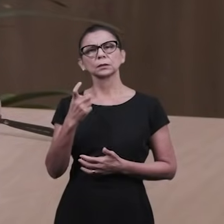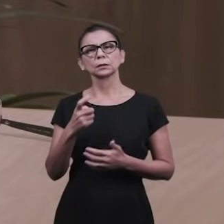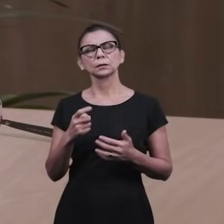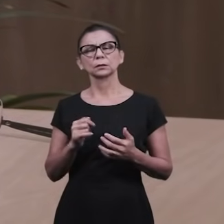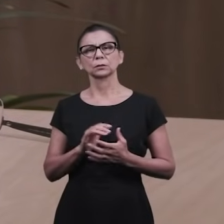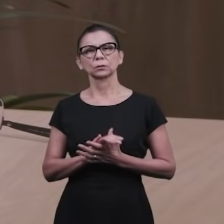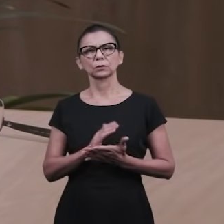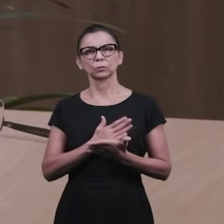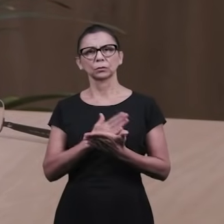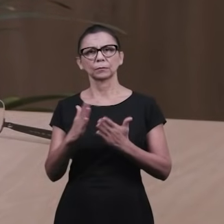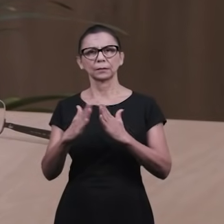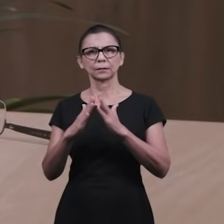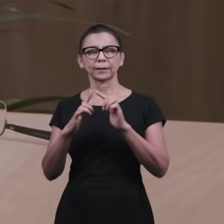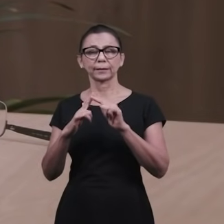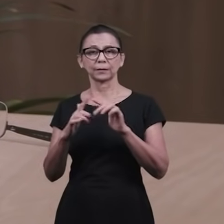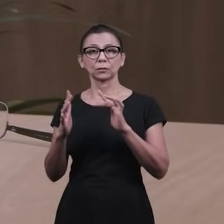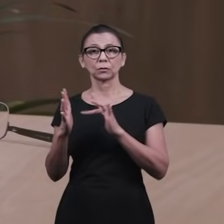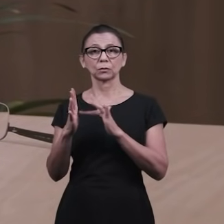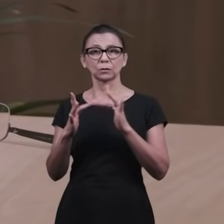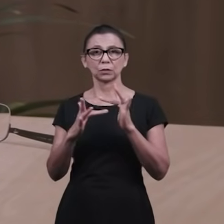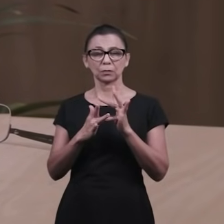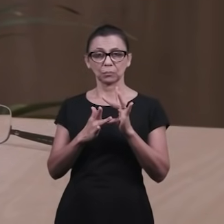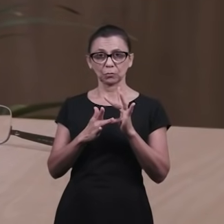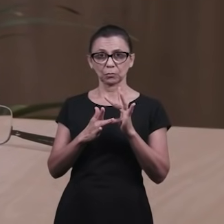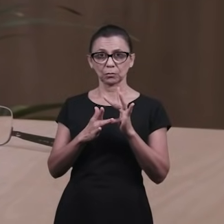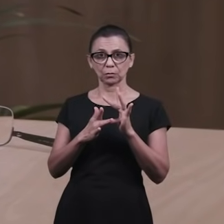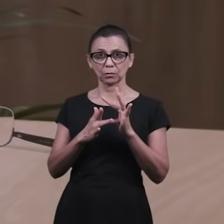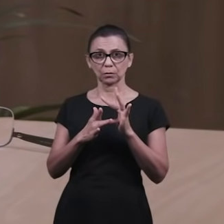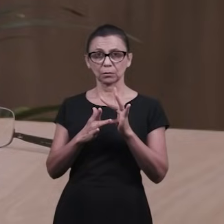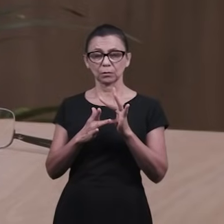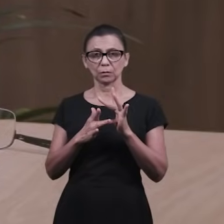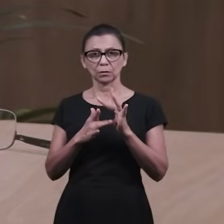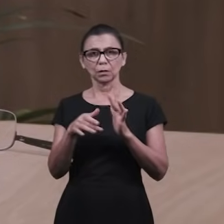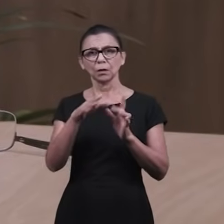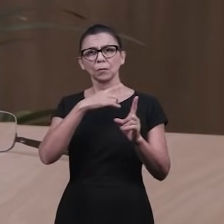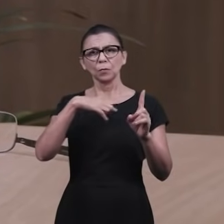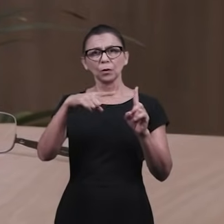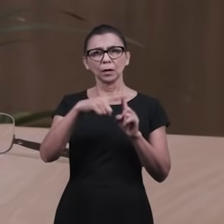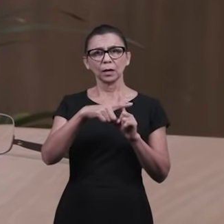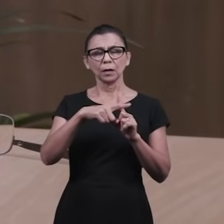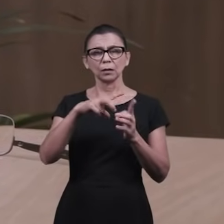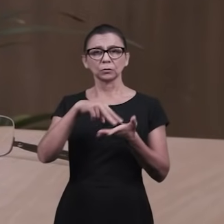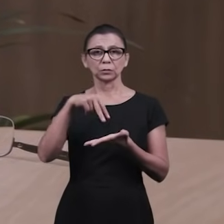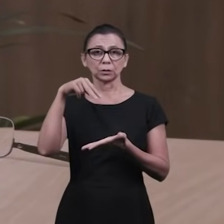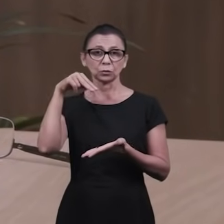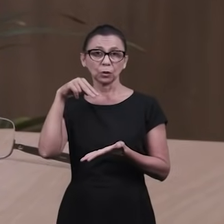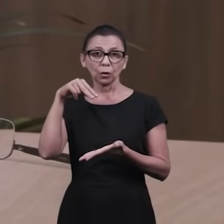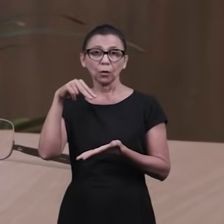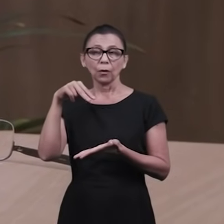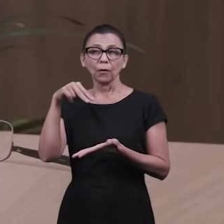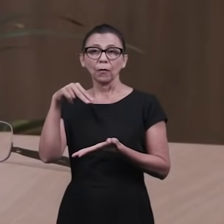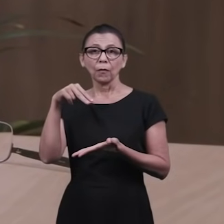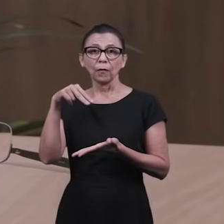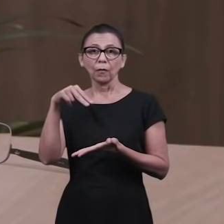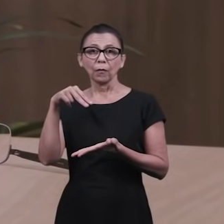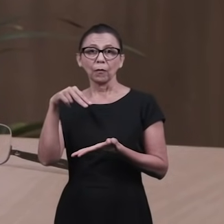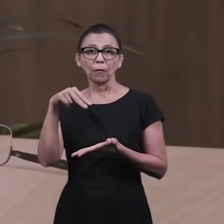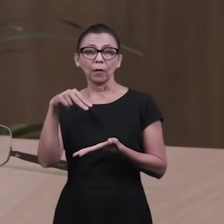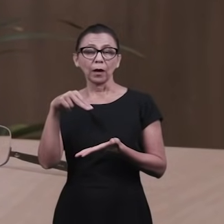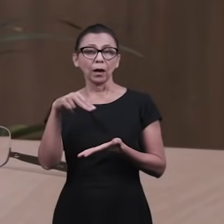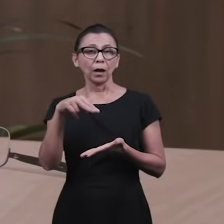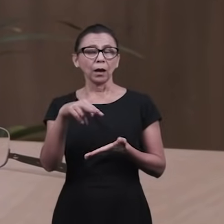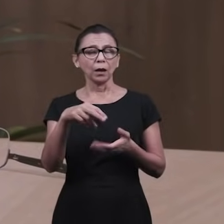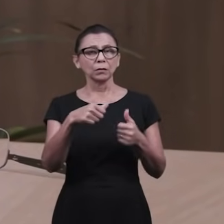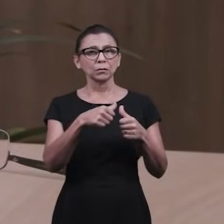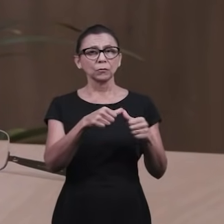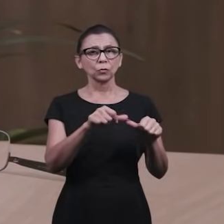interessante no início da igreja. Jesus, quando partiu, ele deixou um grupo pequeno, que era um grupo